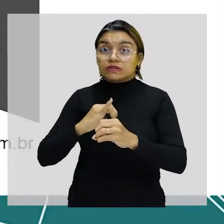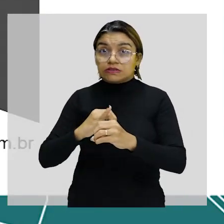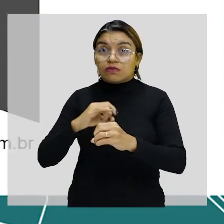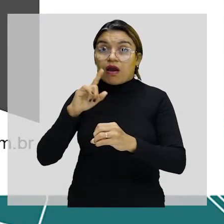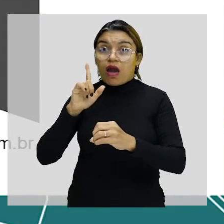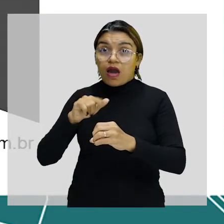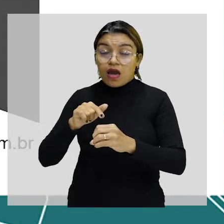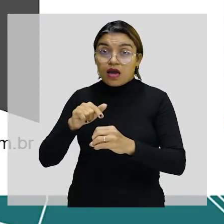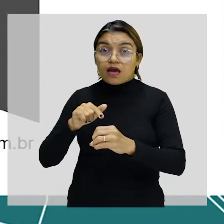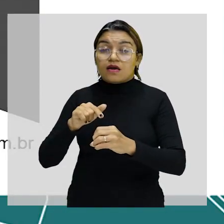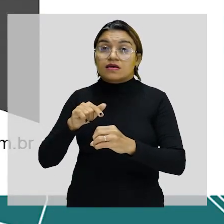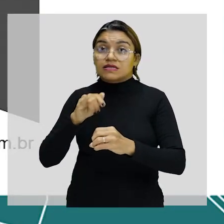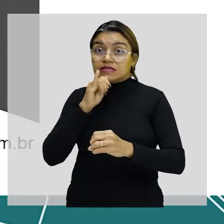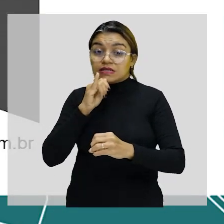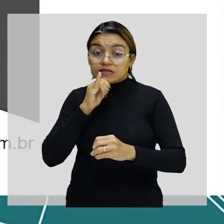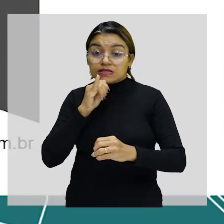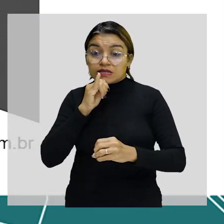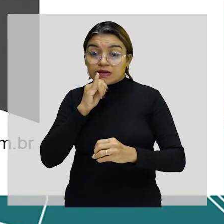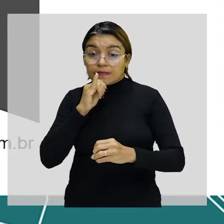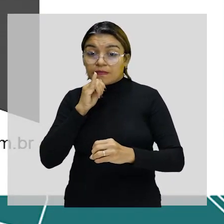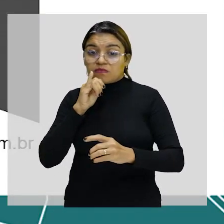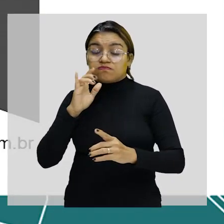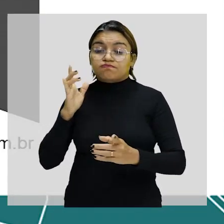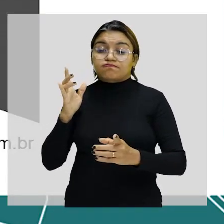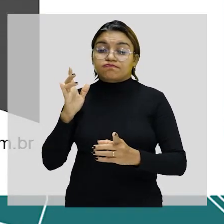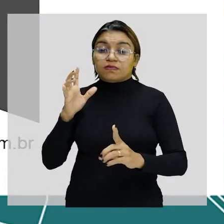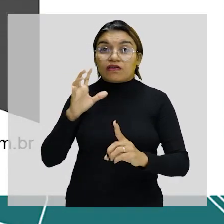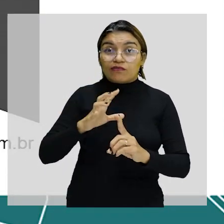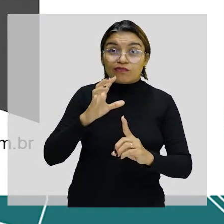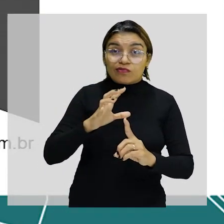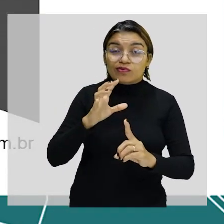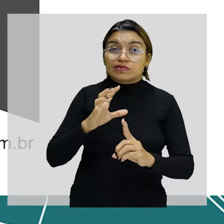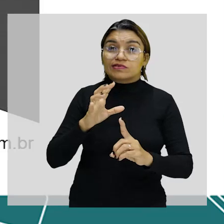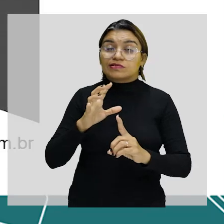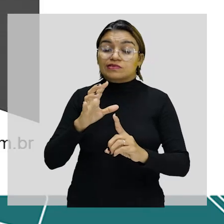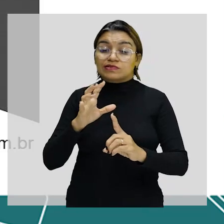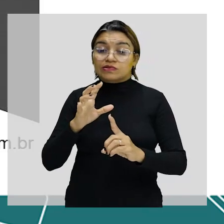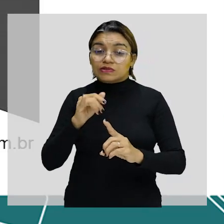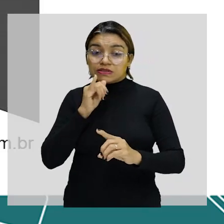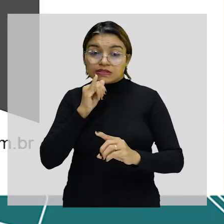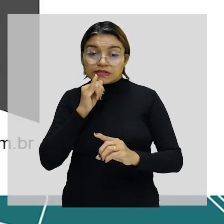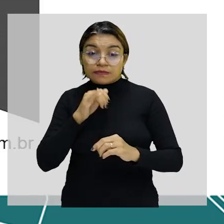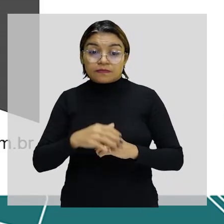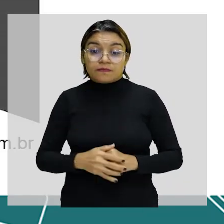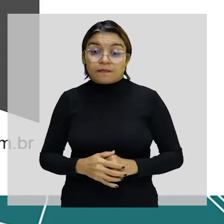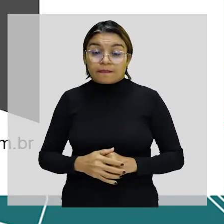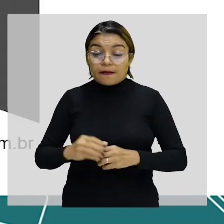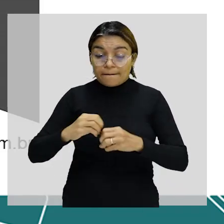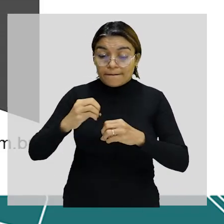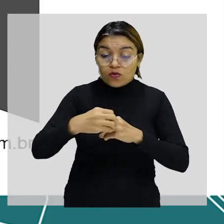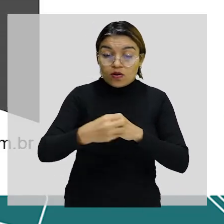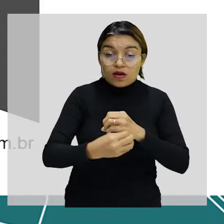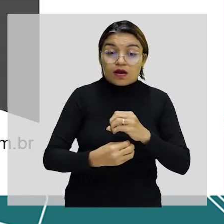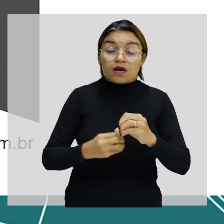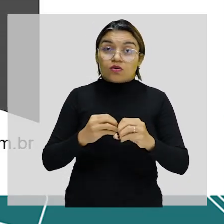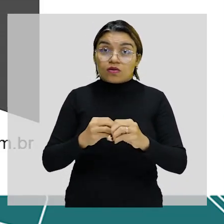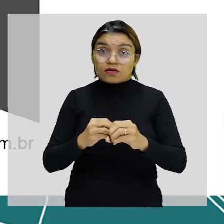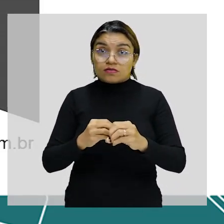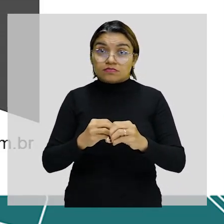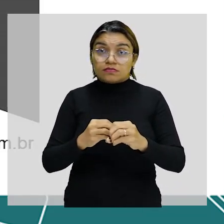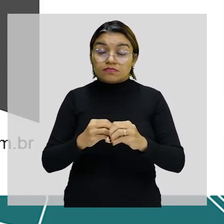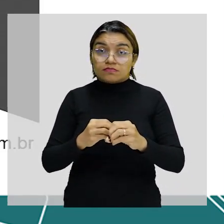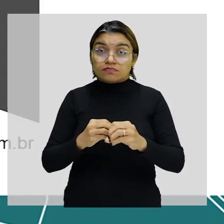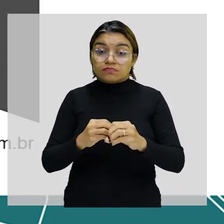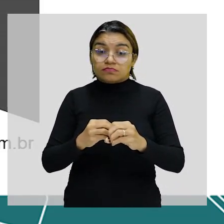altamente instáveis e vão danificar as moléculas, e as moléculas vão danificar as células que